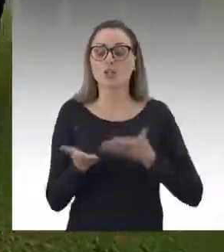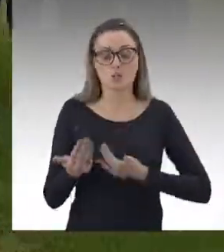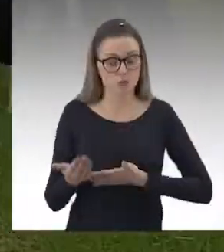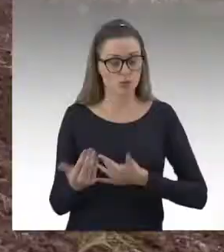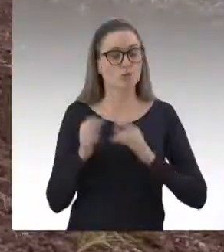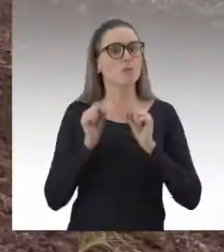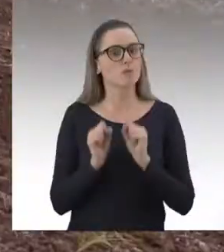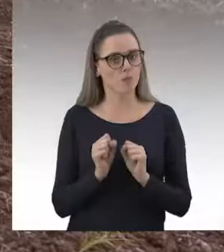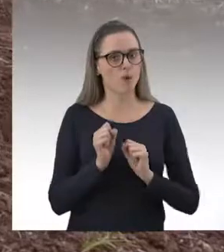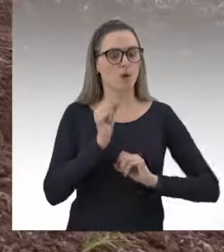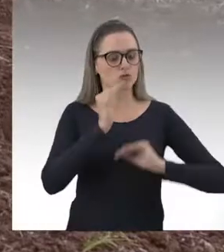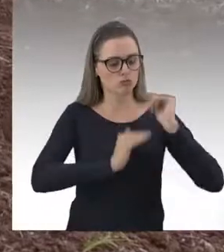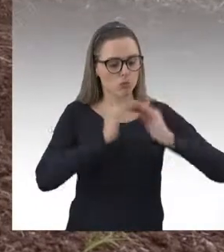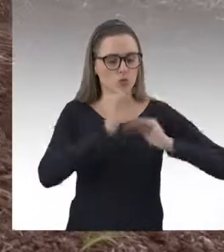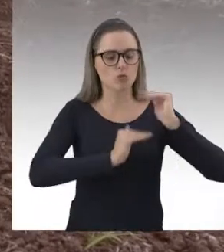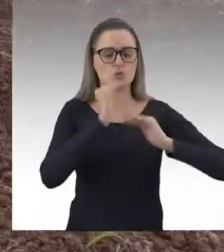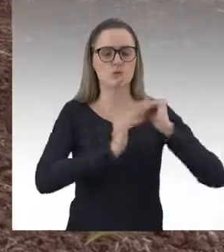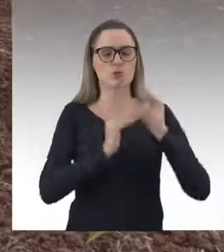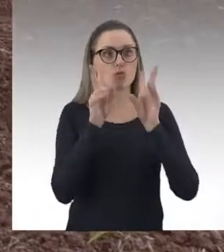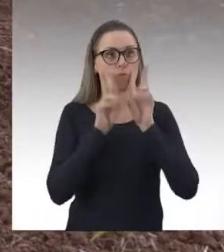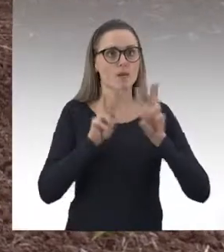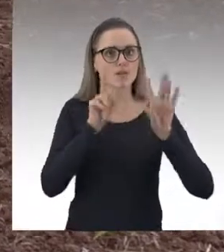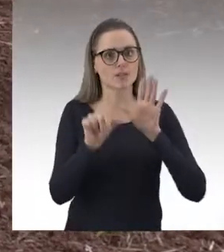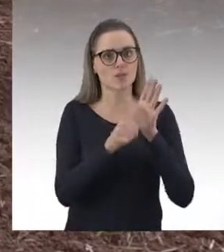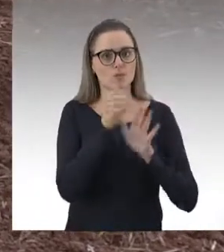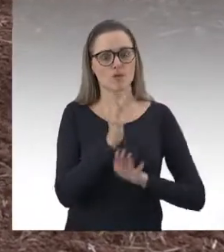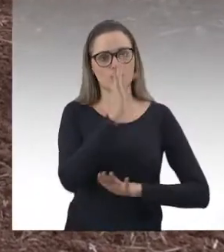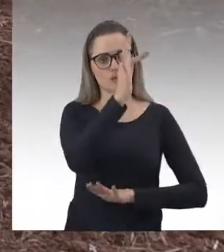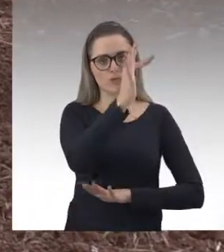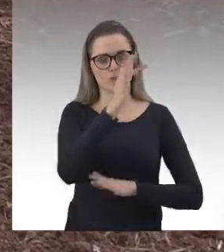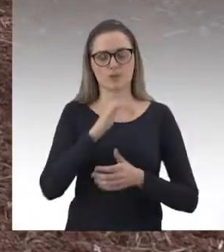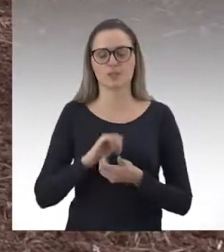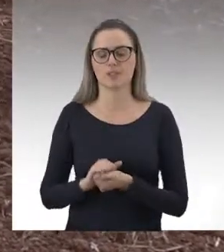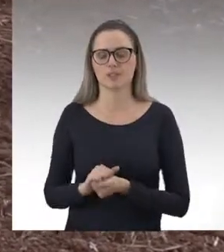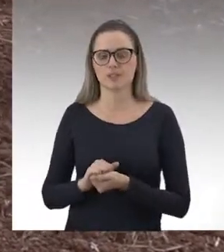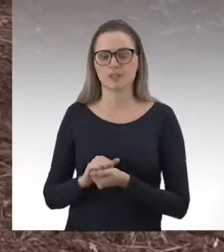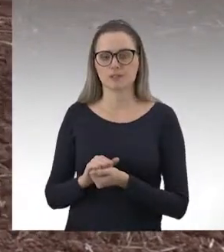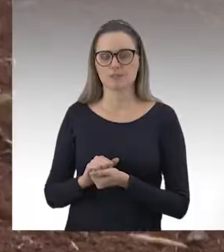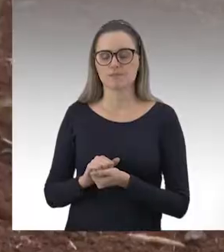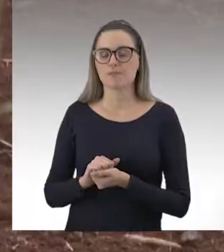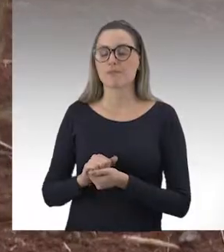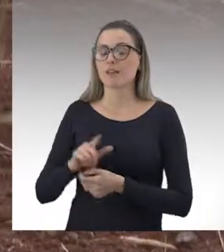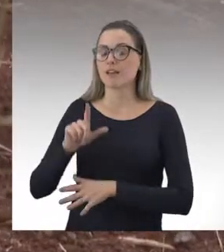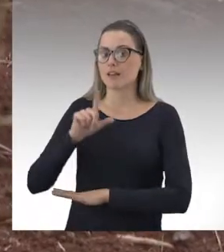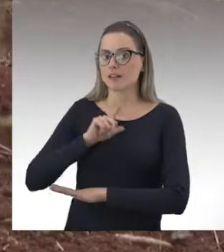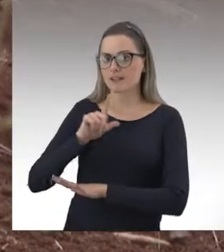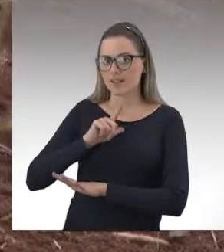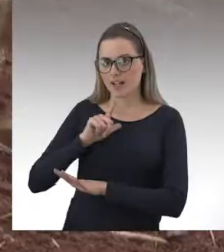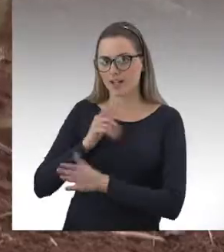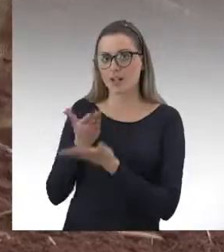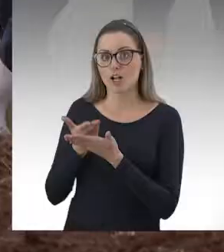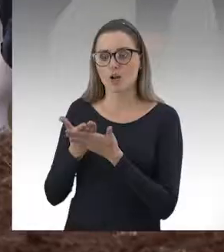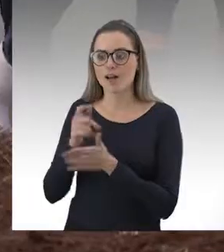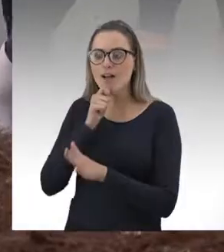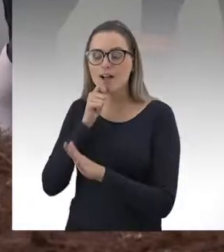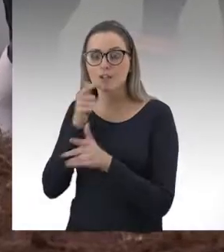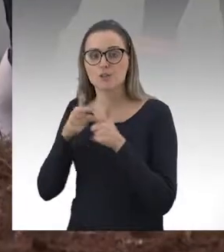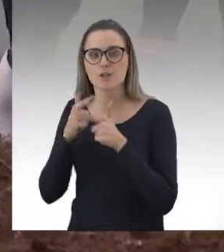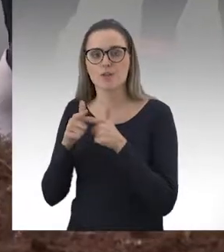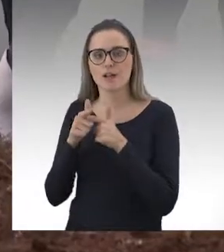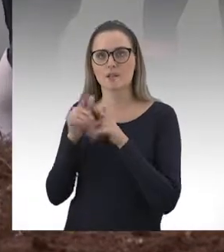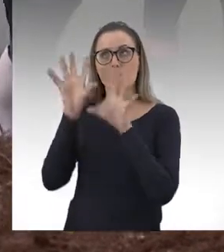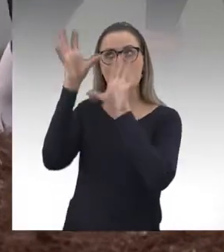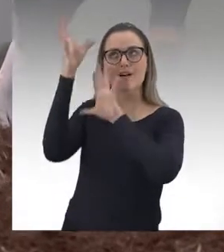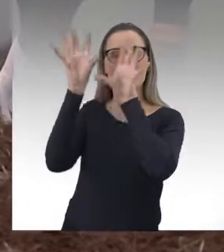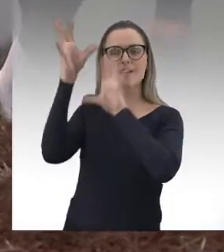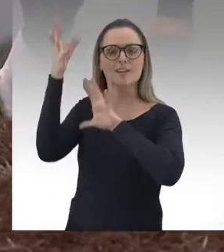sim construir perspectivas de futuro. Esse espaço, né? Em virtude ainda da alta incidência solar, né? O nosso inverno já está.